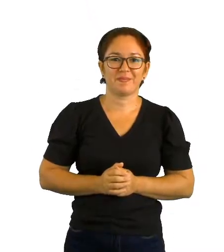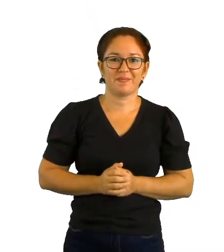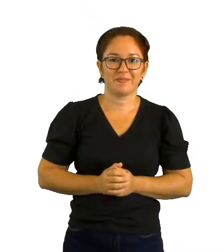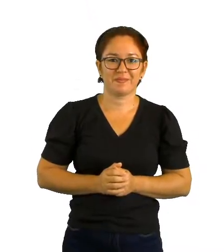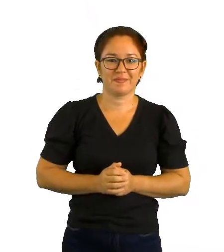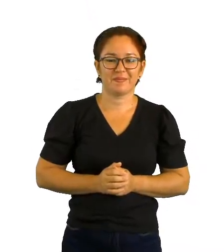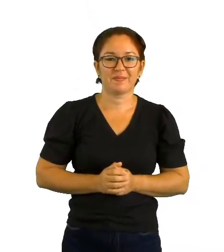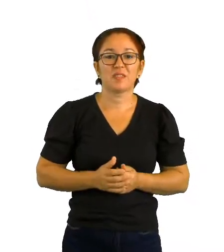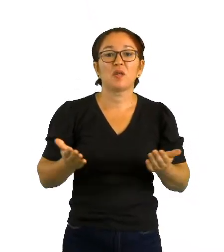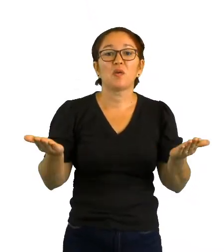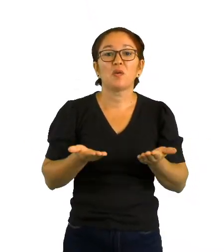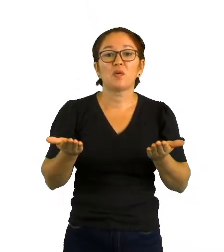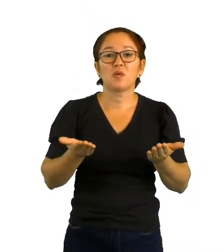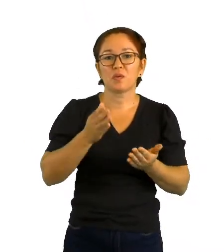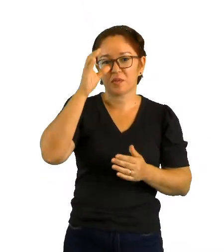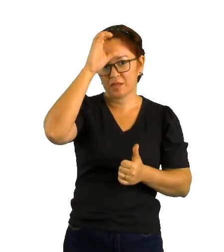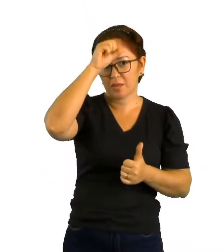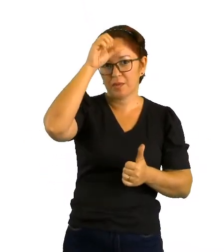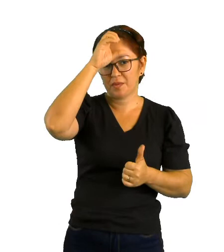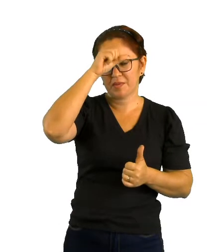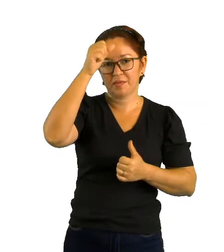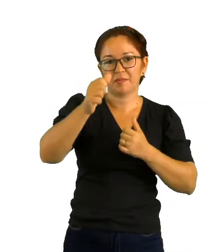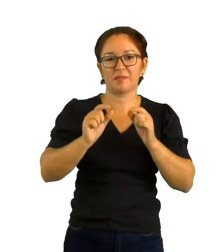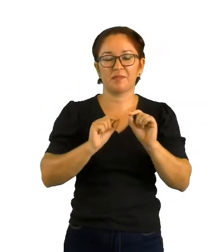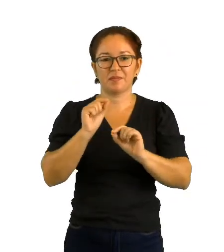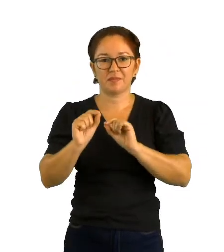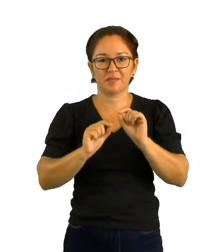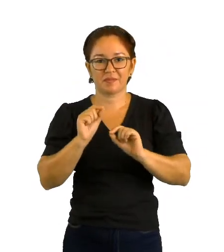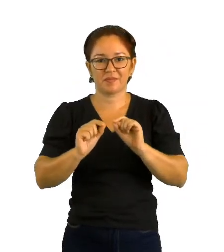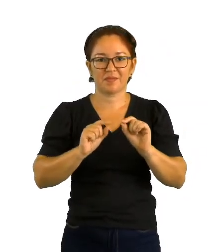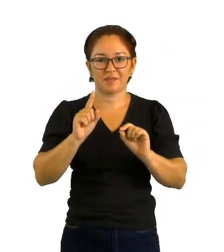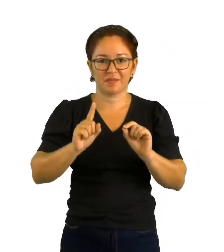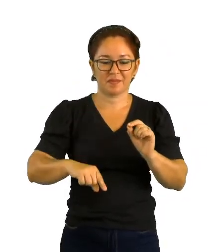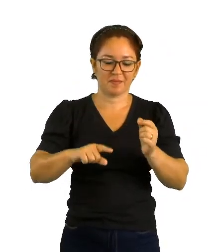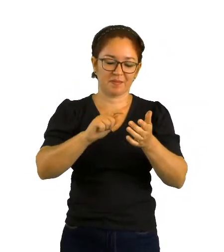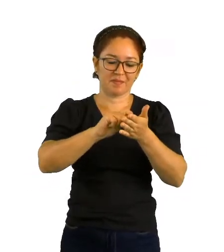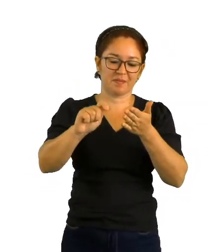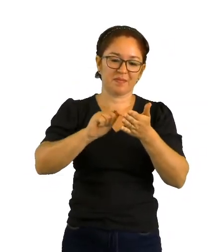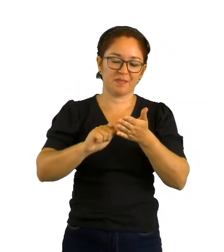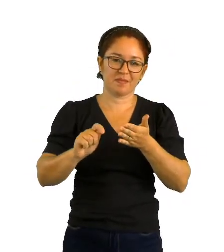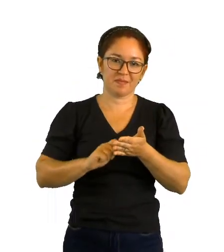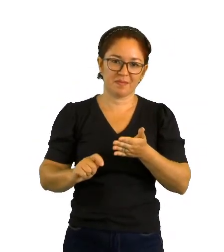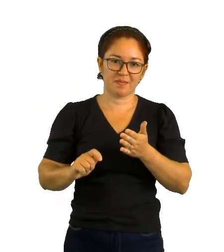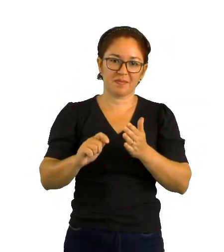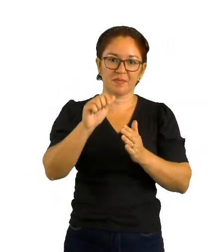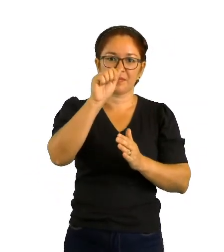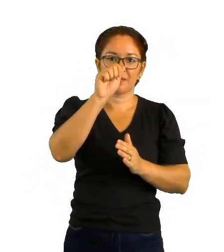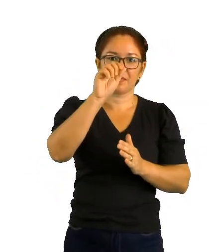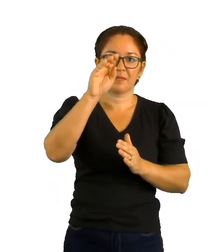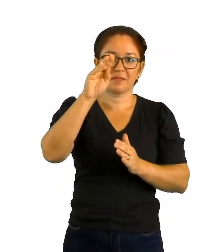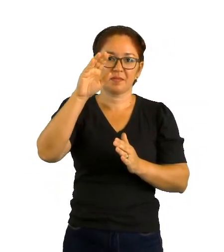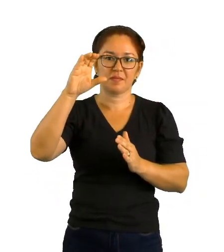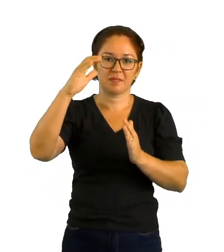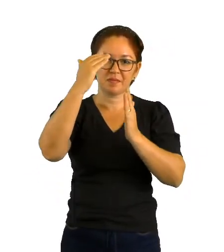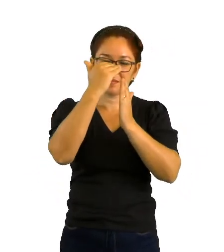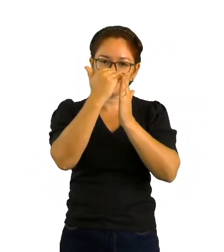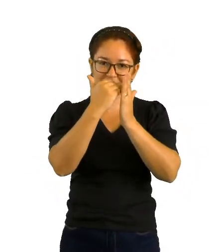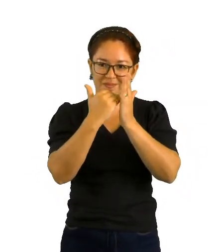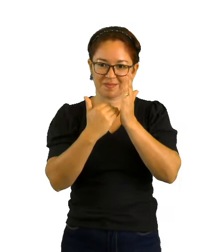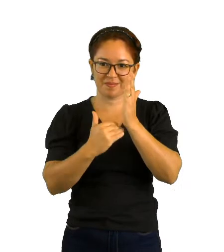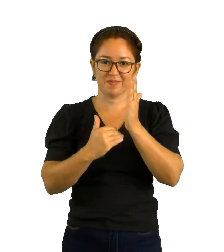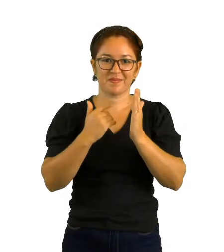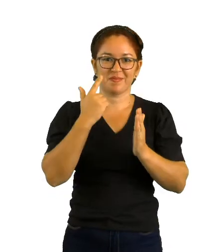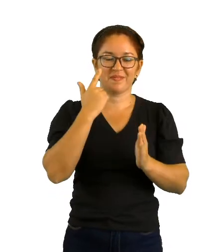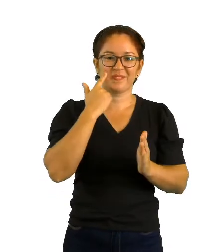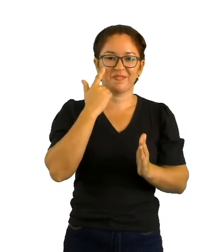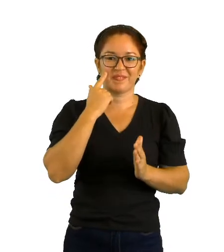nosso assunto de hoje será sobre o sistema de escrita alfabética. Professora, o que é isso?